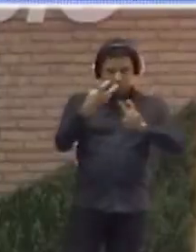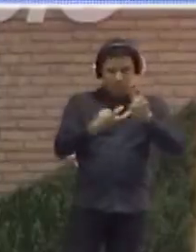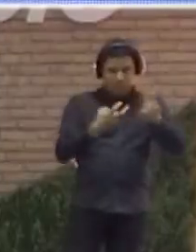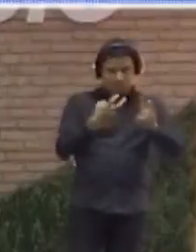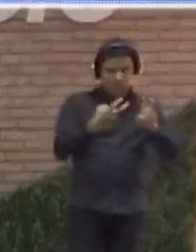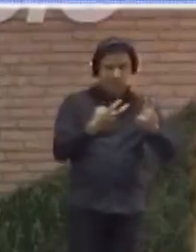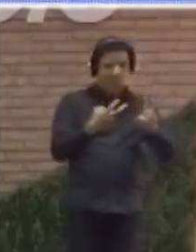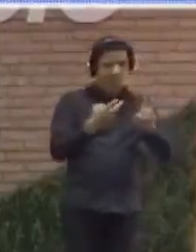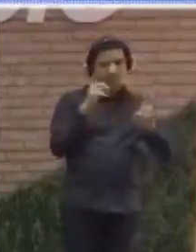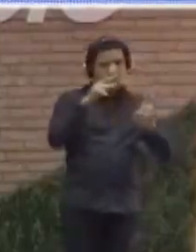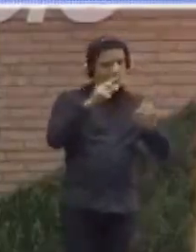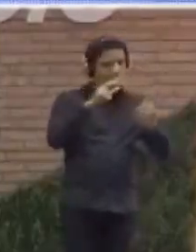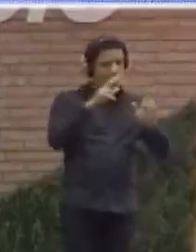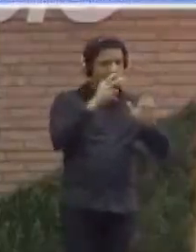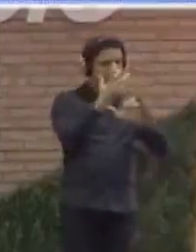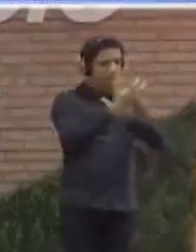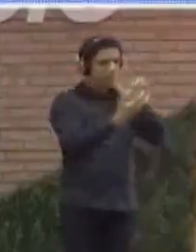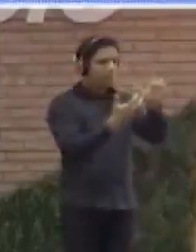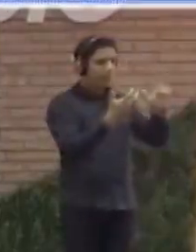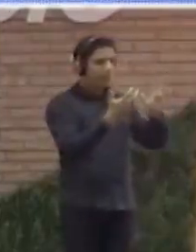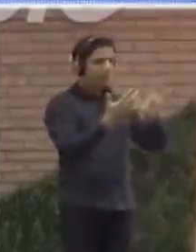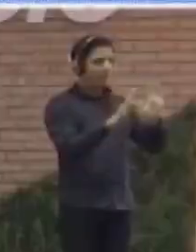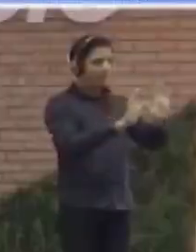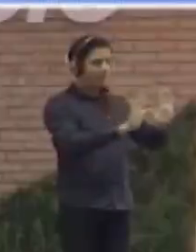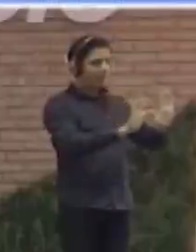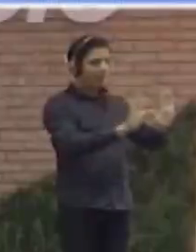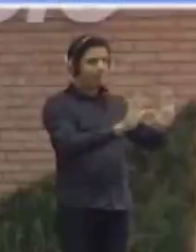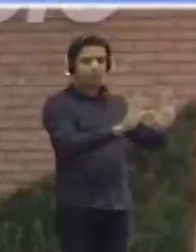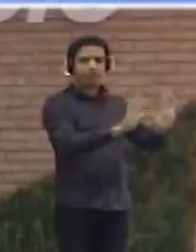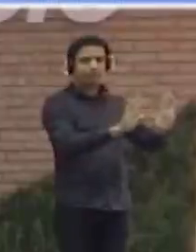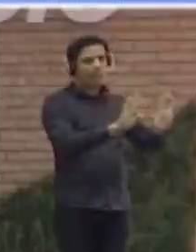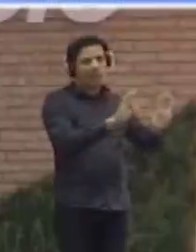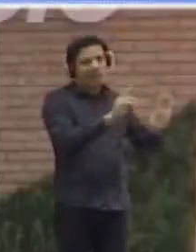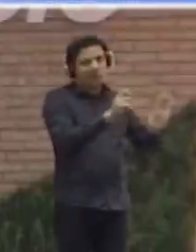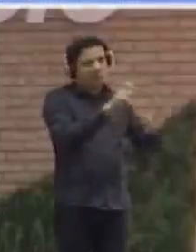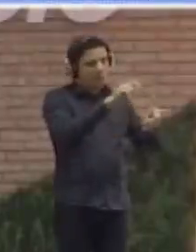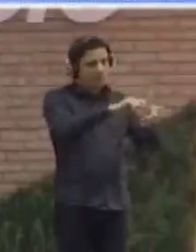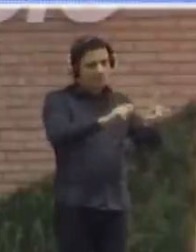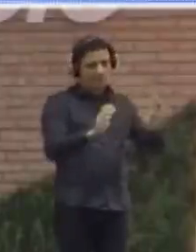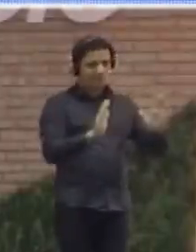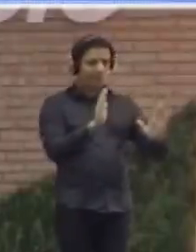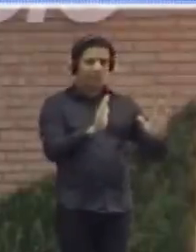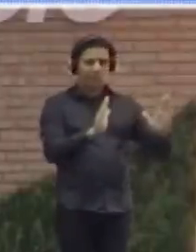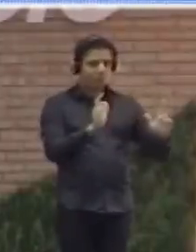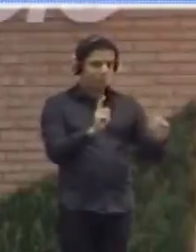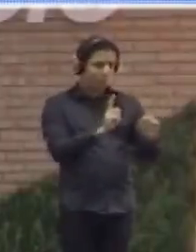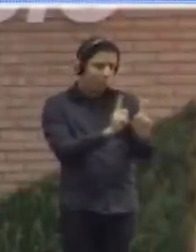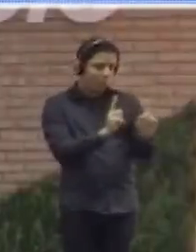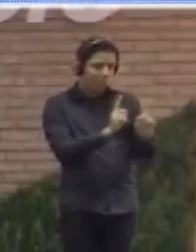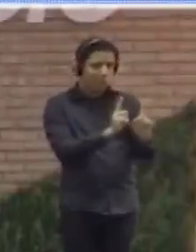ficar exposta, instalada naquele lugar temporariamente. Eram só alguns meses que ela ia ficar lá.